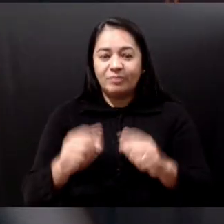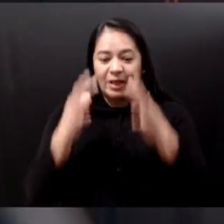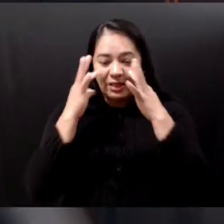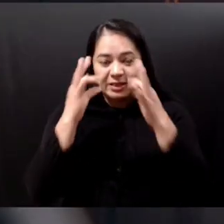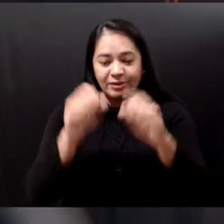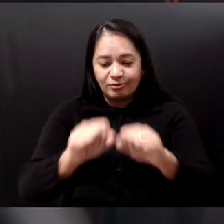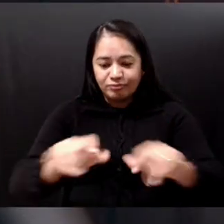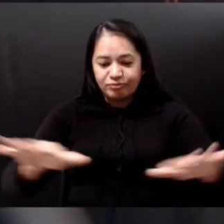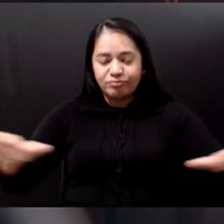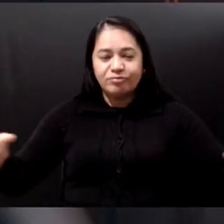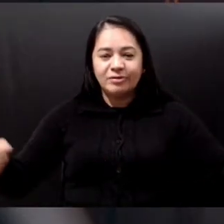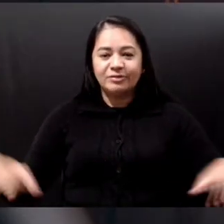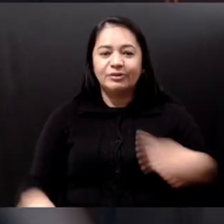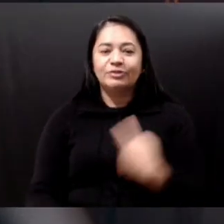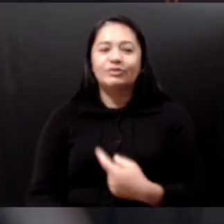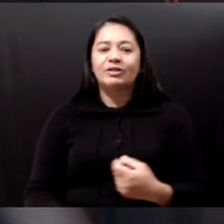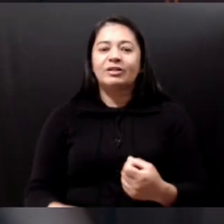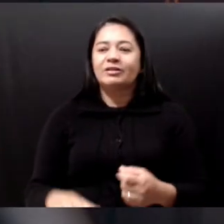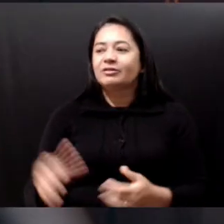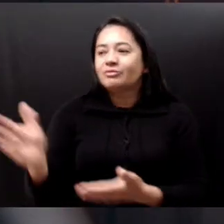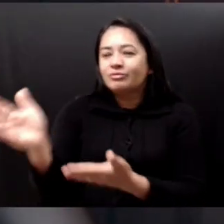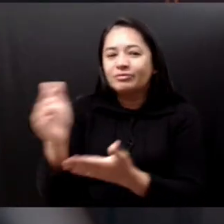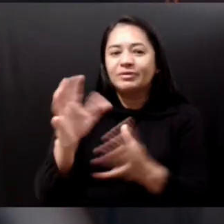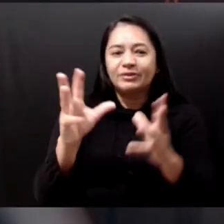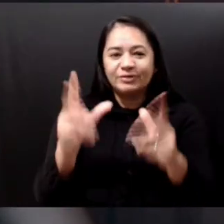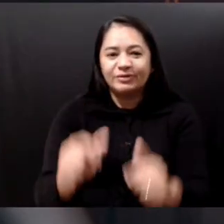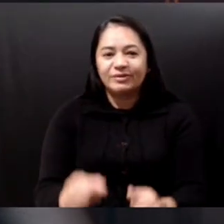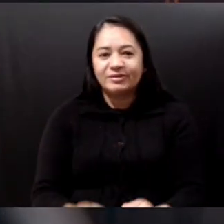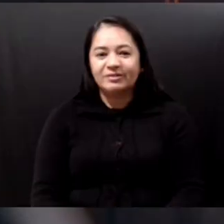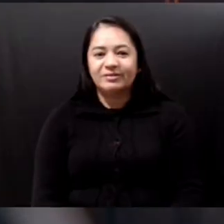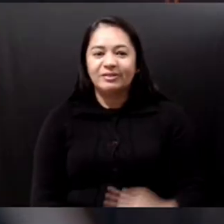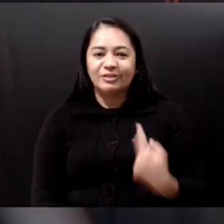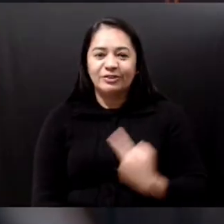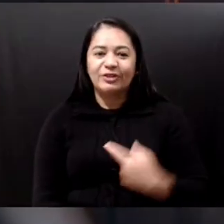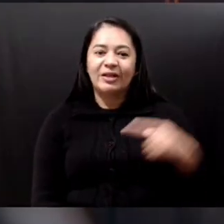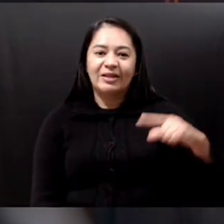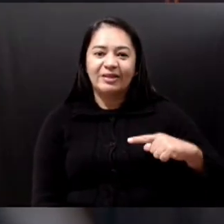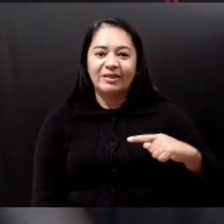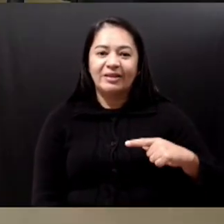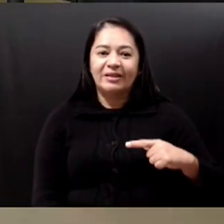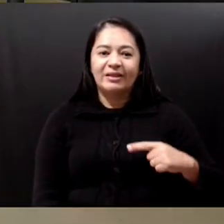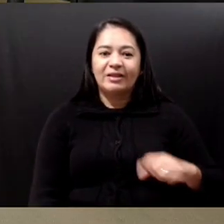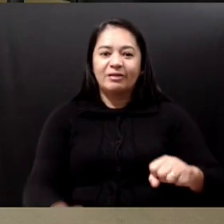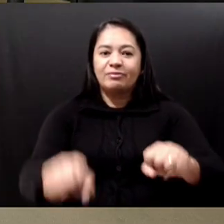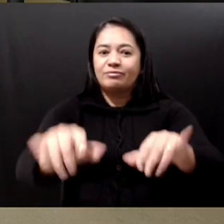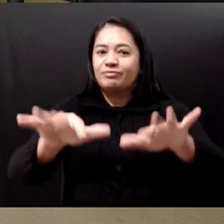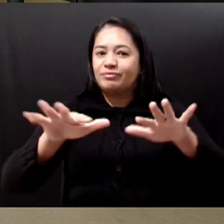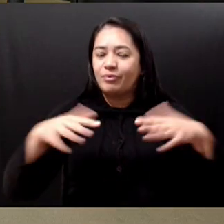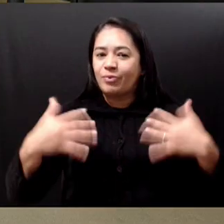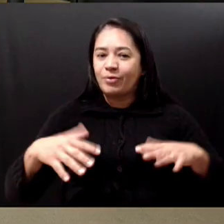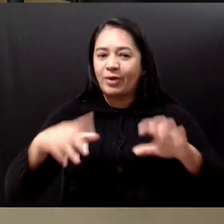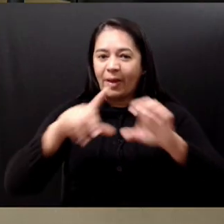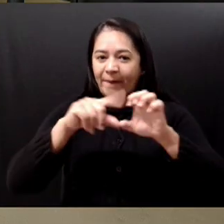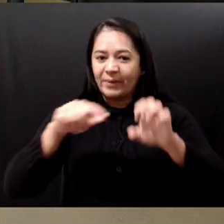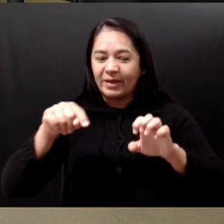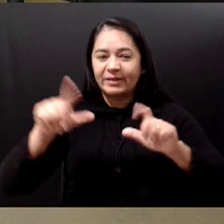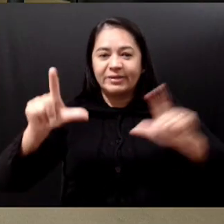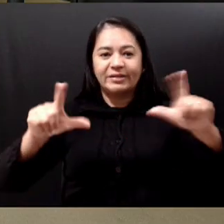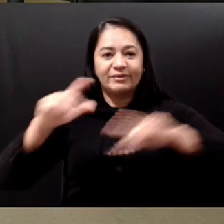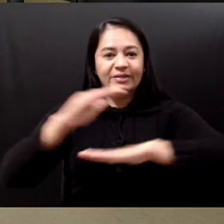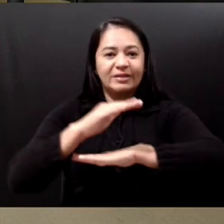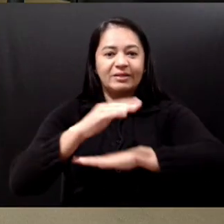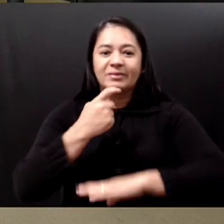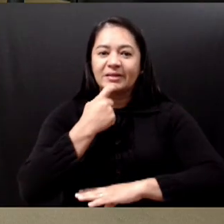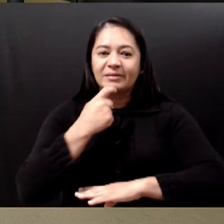gente de fato captar todo mundo. E você perfeito. sabe que aqui nós temos também uma audiência de muitos empreendedores. Aqui na TV Câmara Campinas, nós temos vários tipos